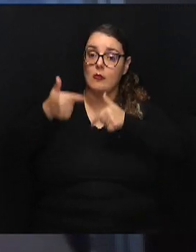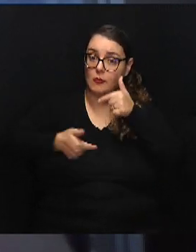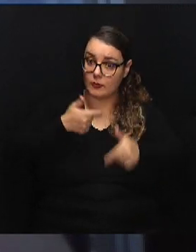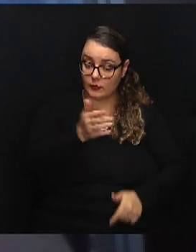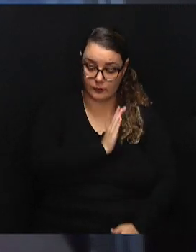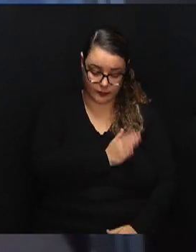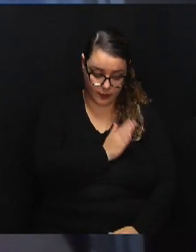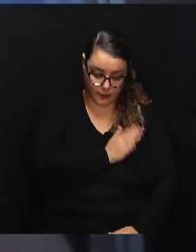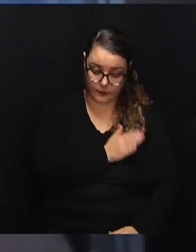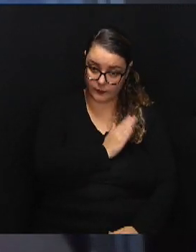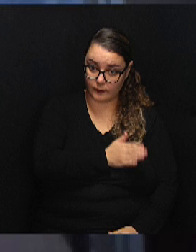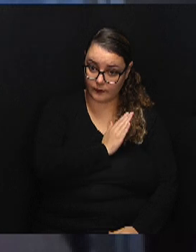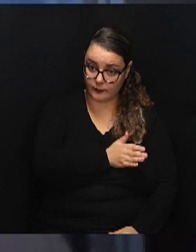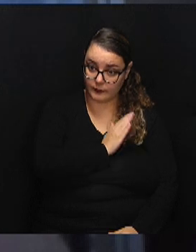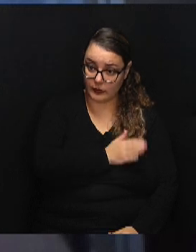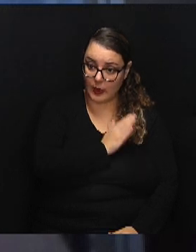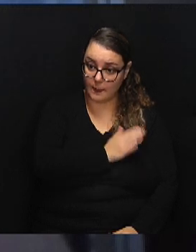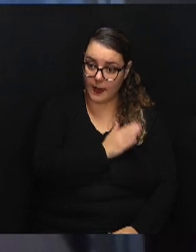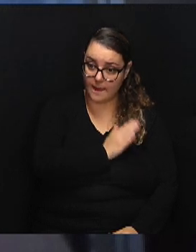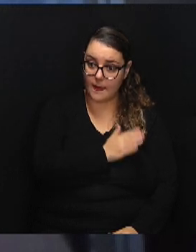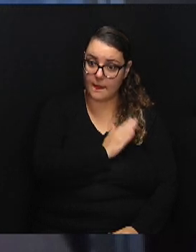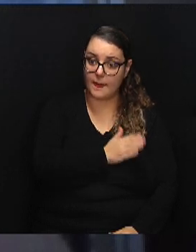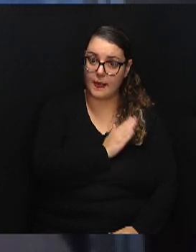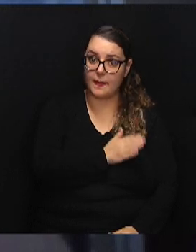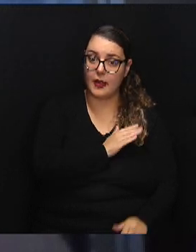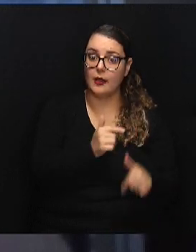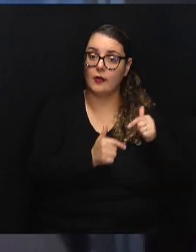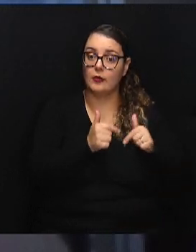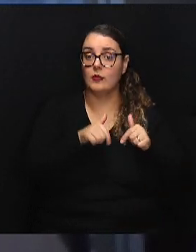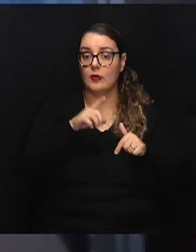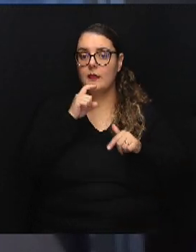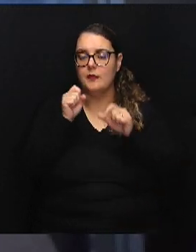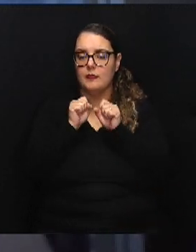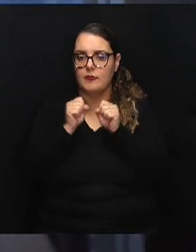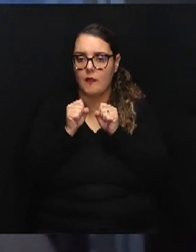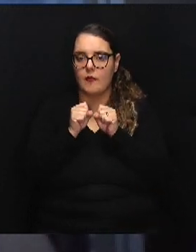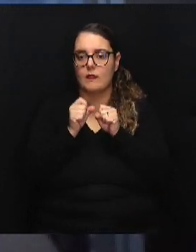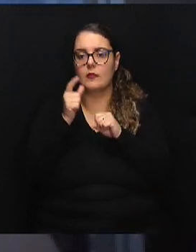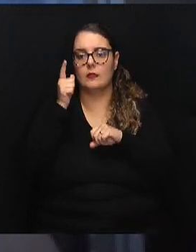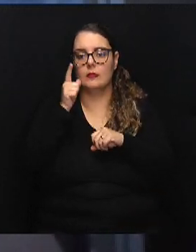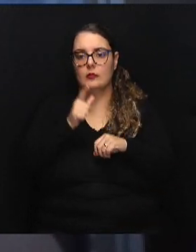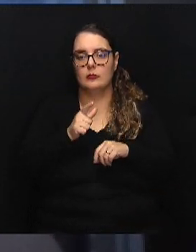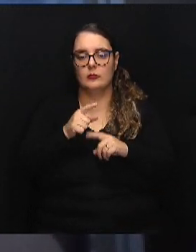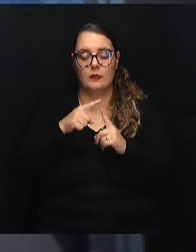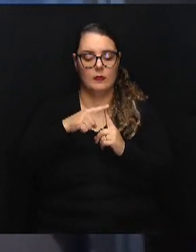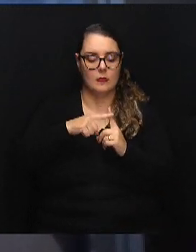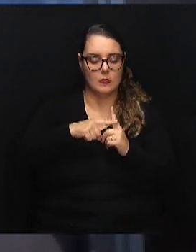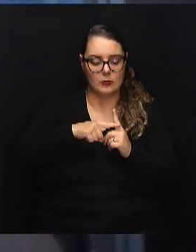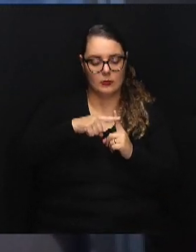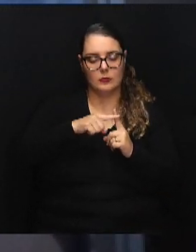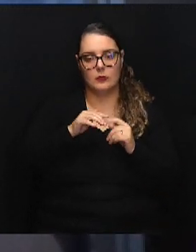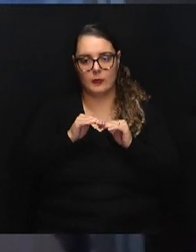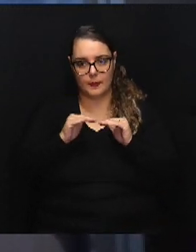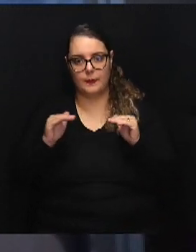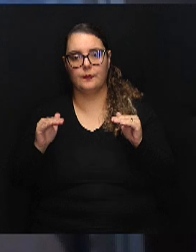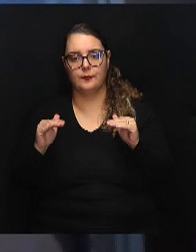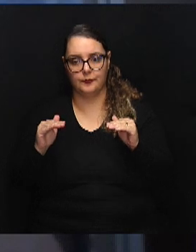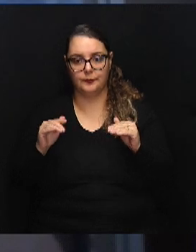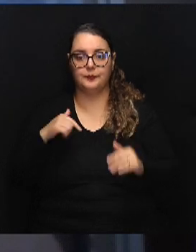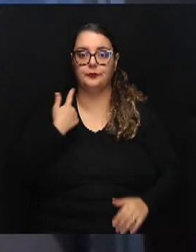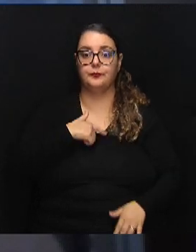cardíaco, então o coração precisa trabalhar mais no inverno para conseguir manter a temperatura corporal, né? O